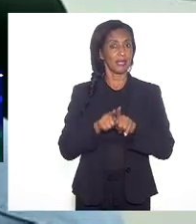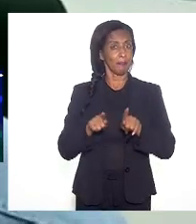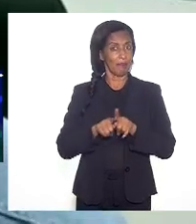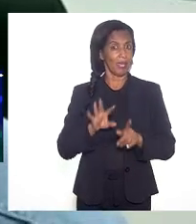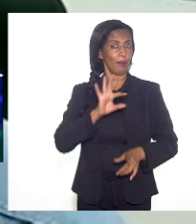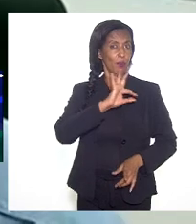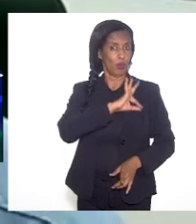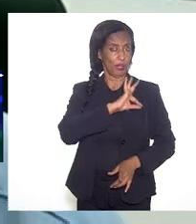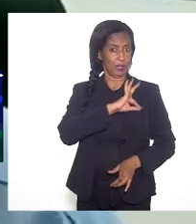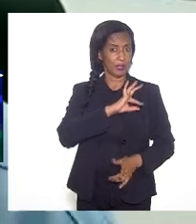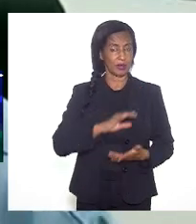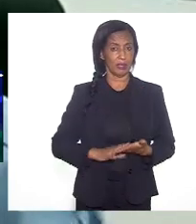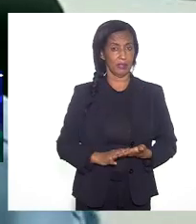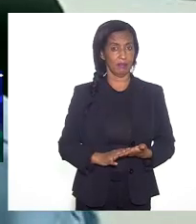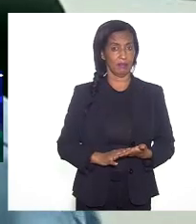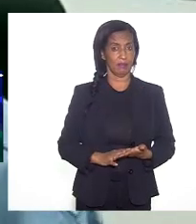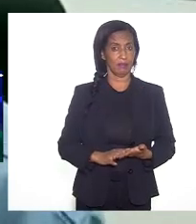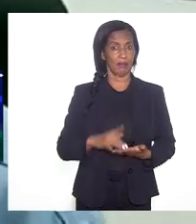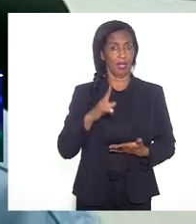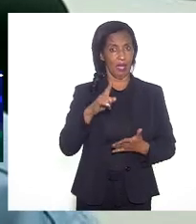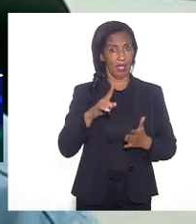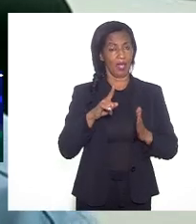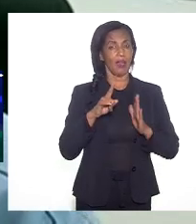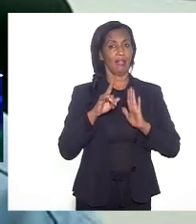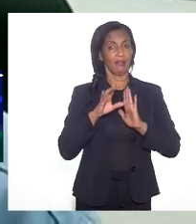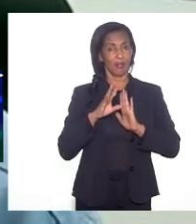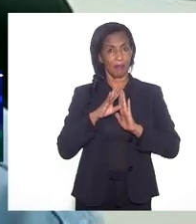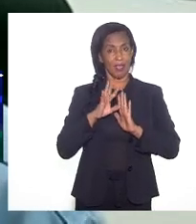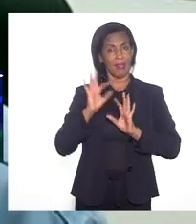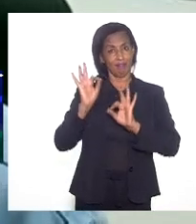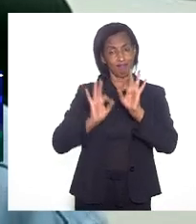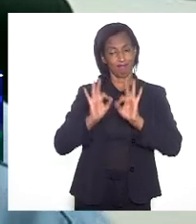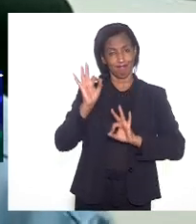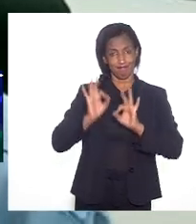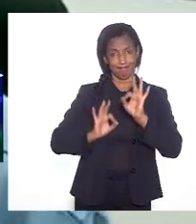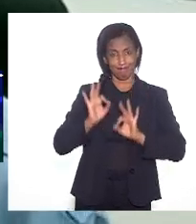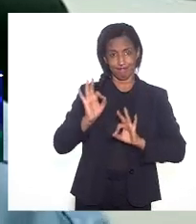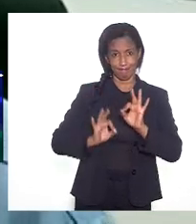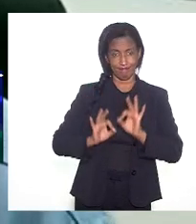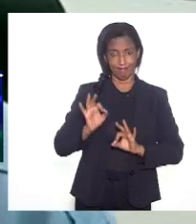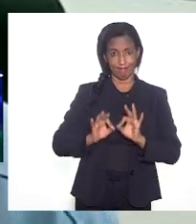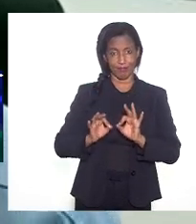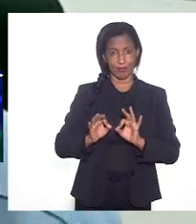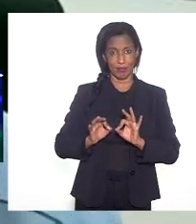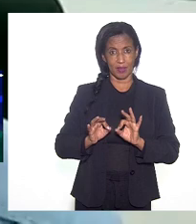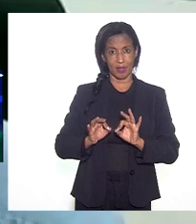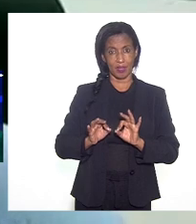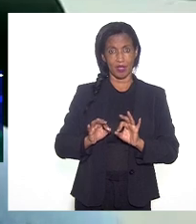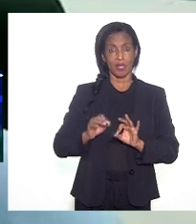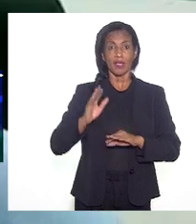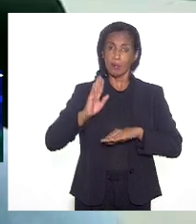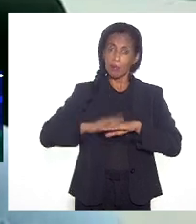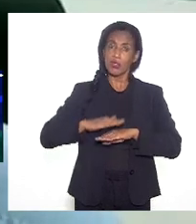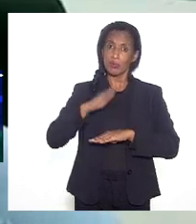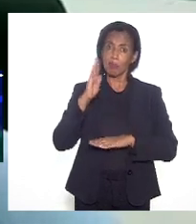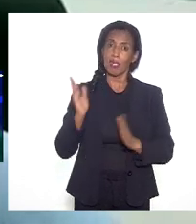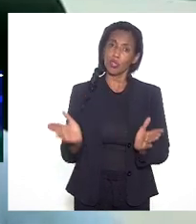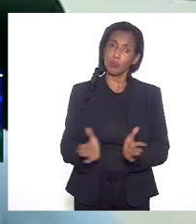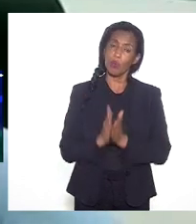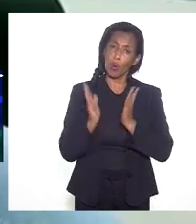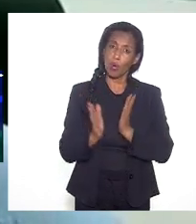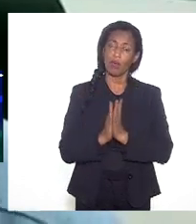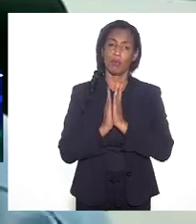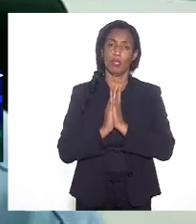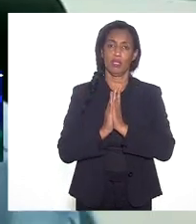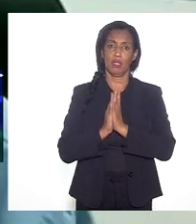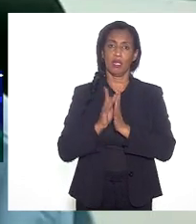polícia ela é constituída de maioria dos mais pobres que